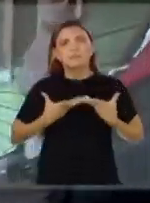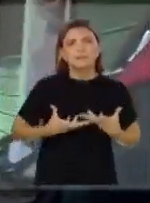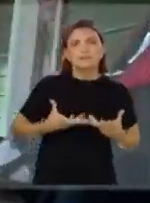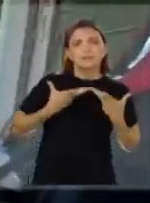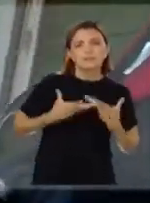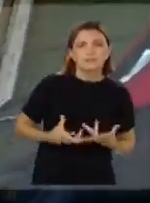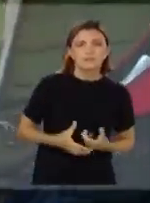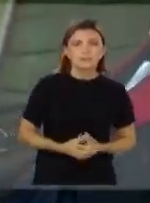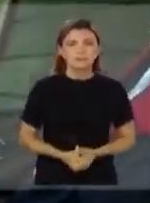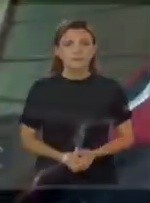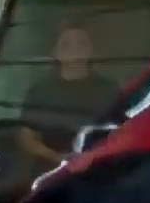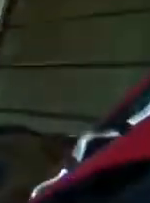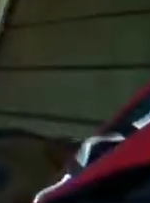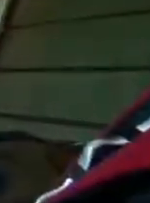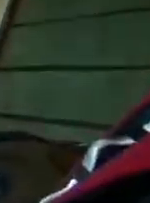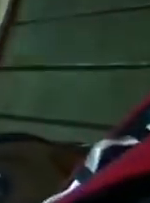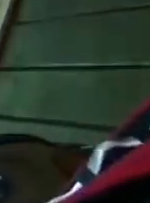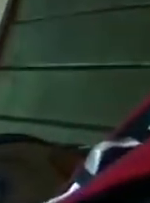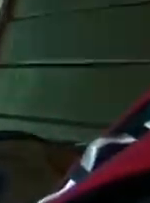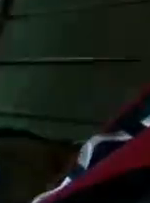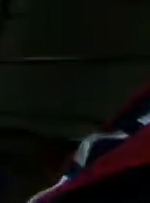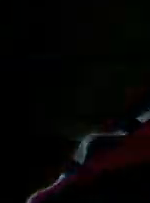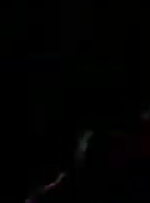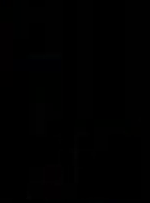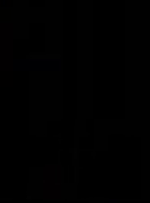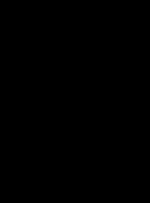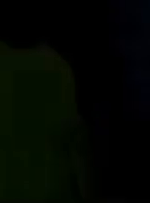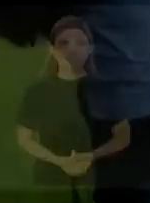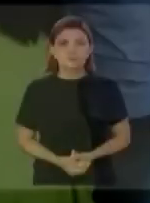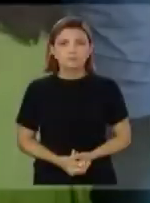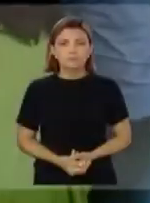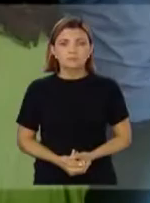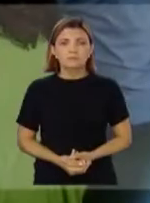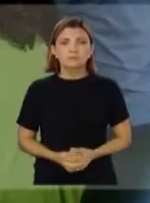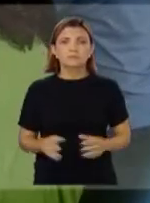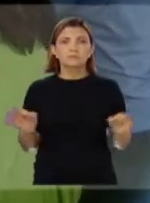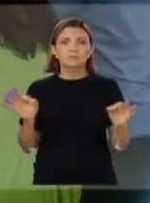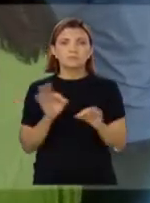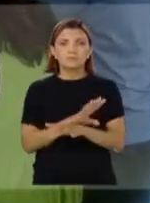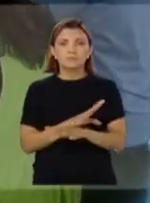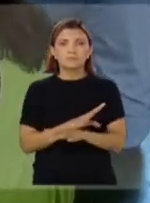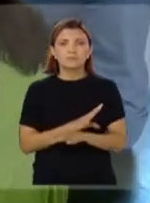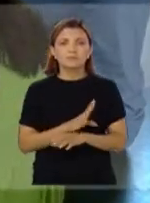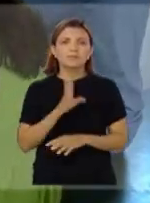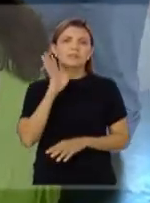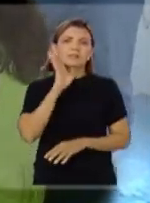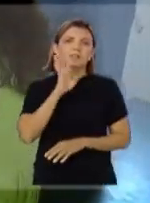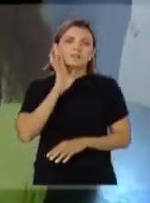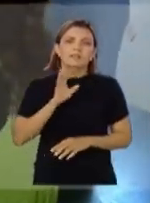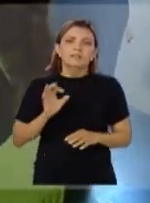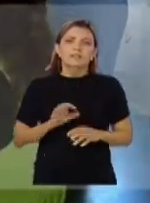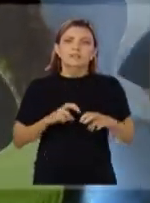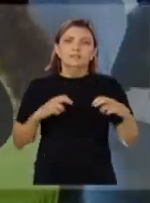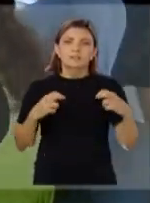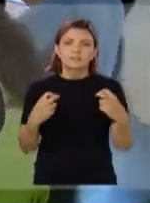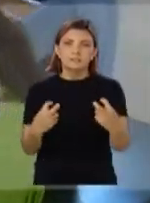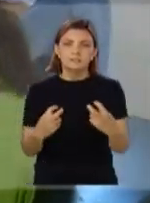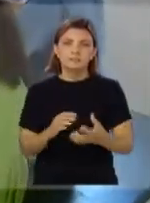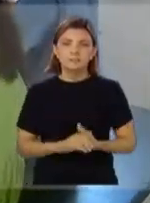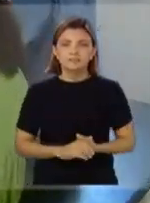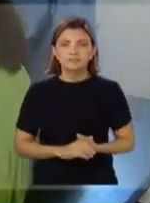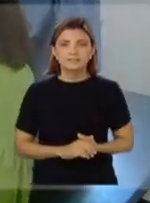Cans essa negócio por mais de um dia ai F eu